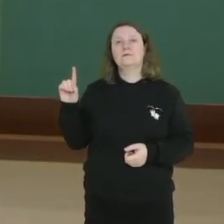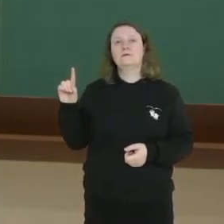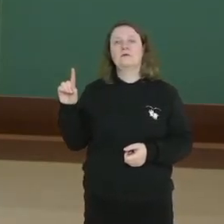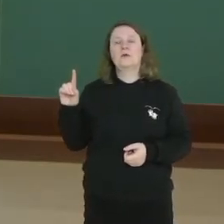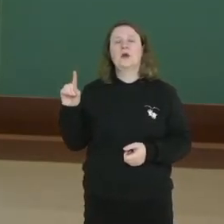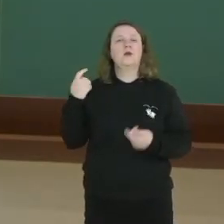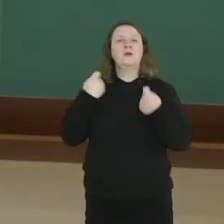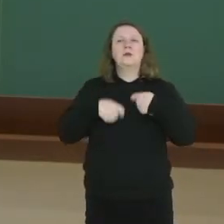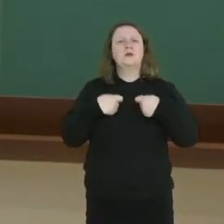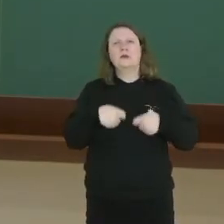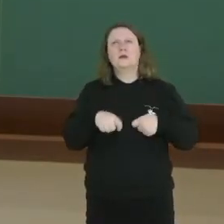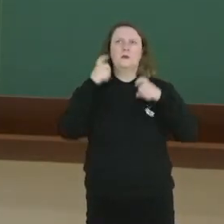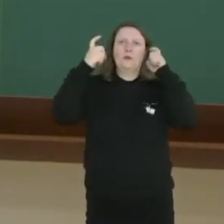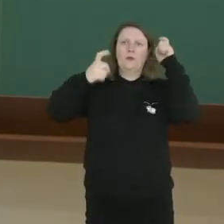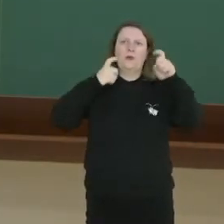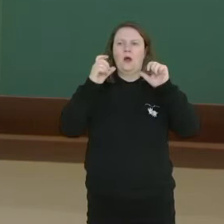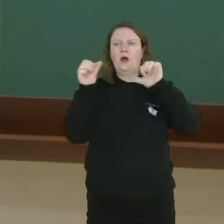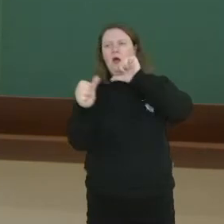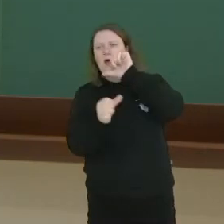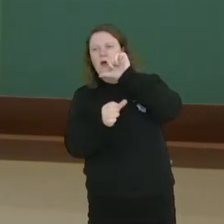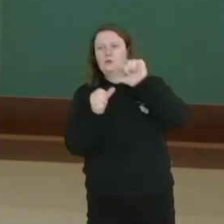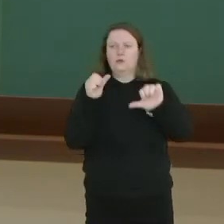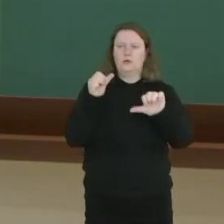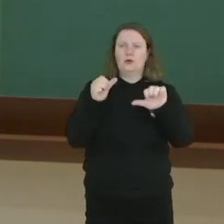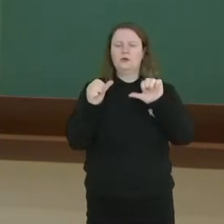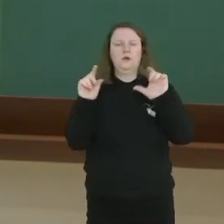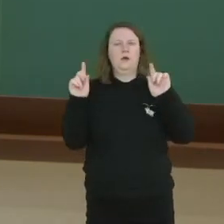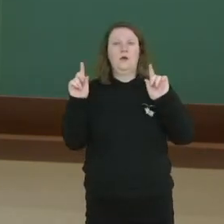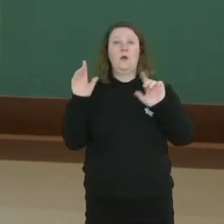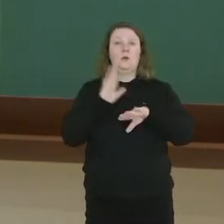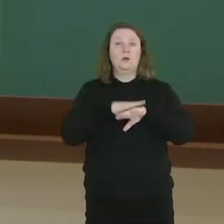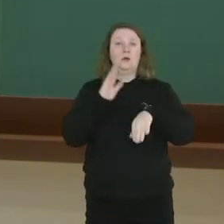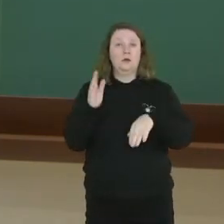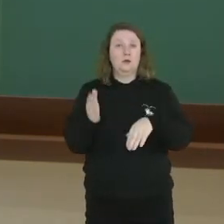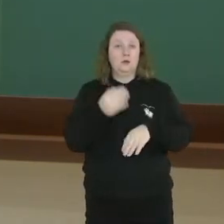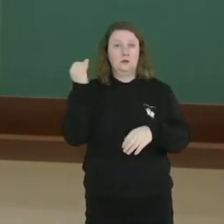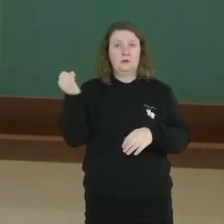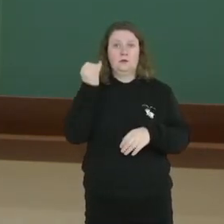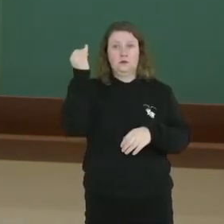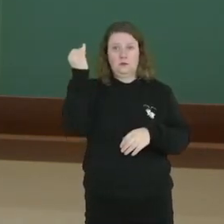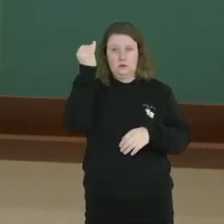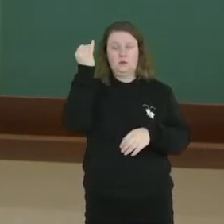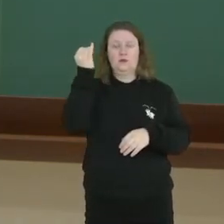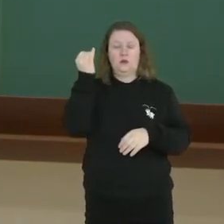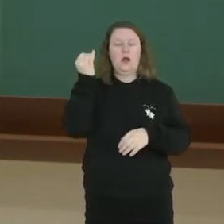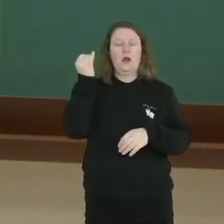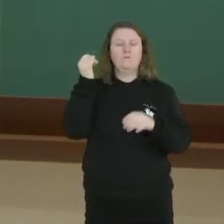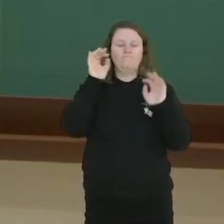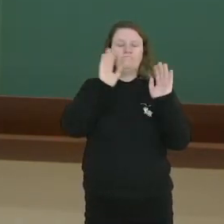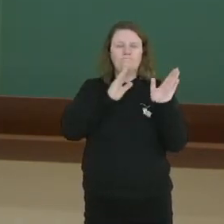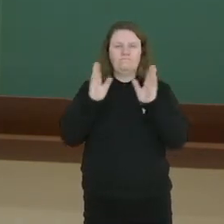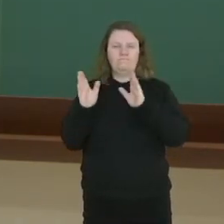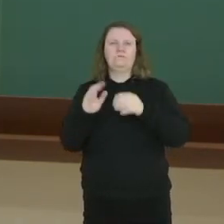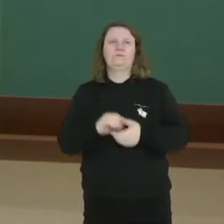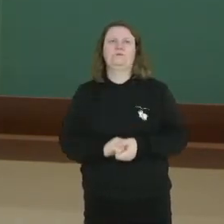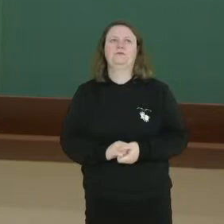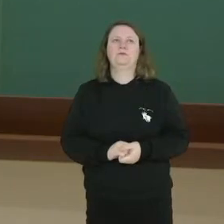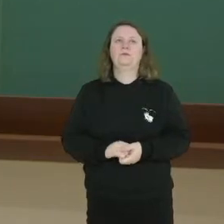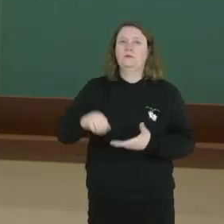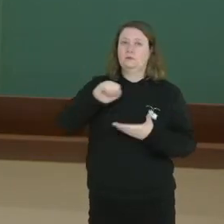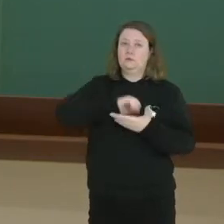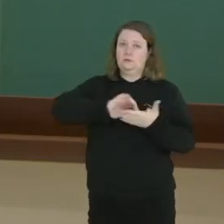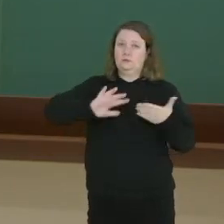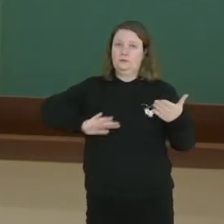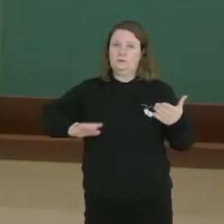vai interferir porque é uma soma, né? A soma, a gente pode inverter ele que não tem problema. E para isso eu tenho o exercício